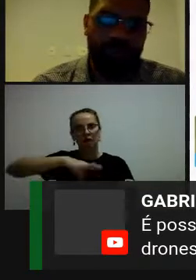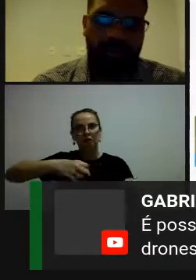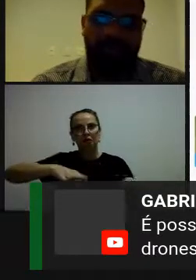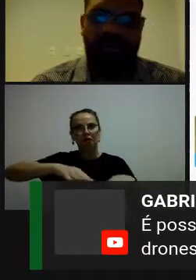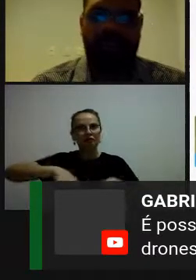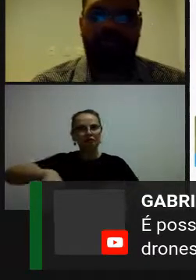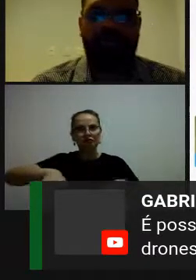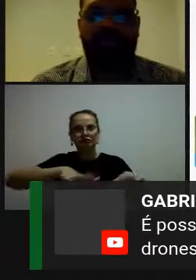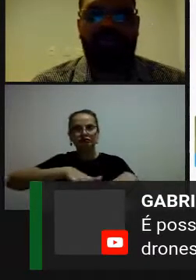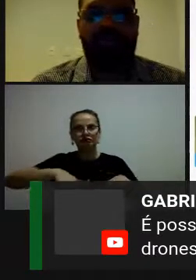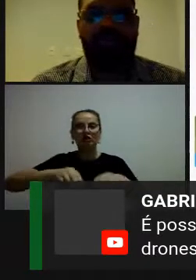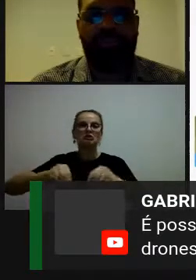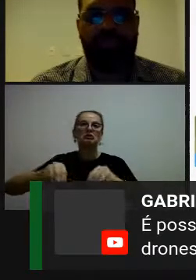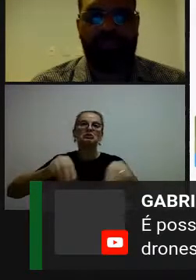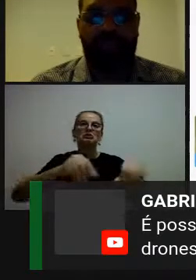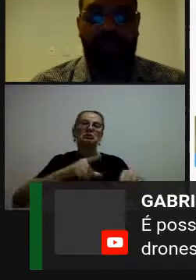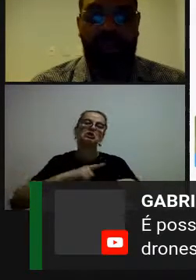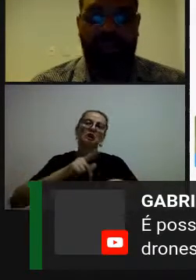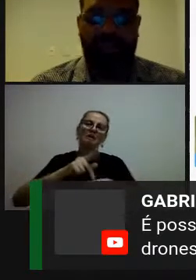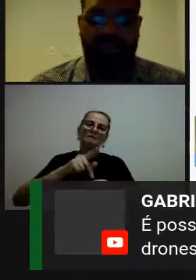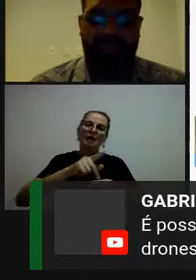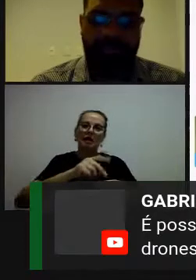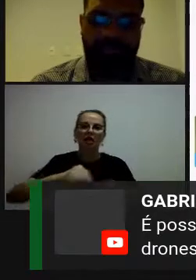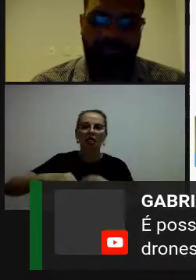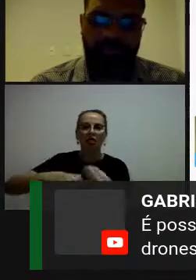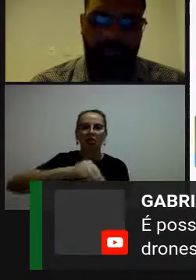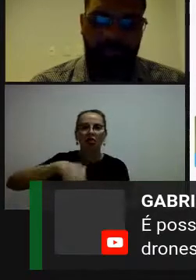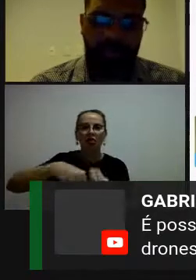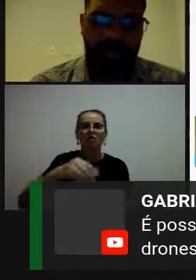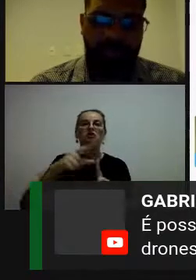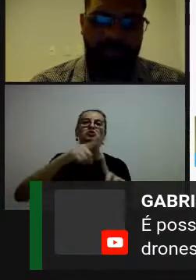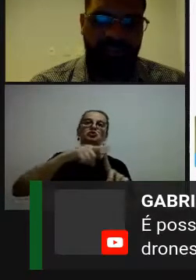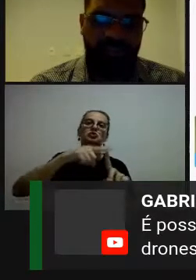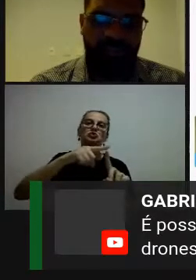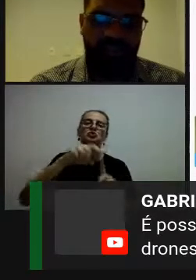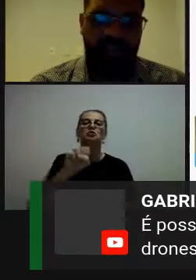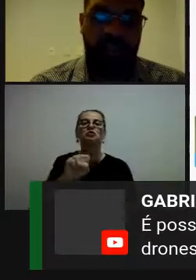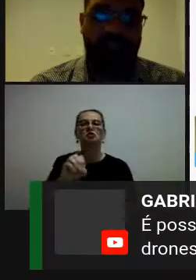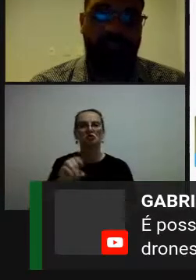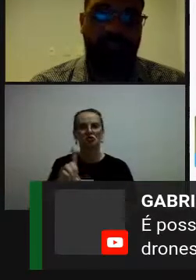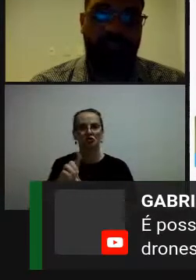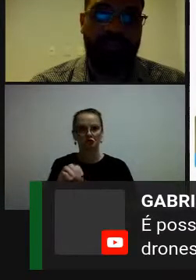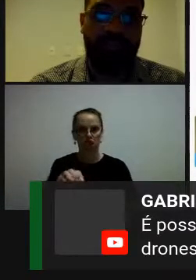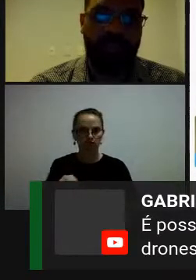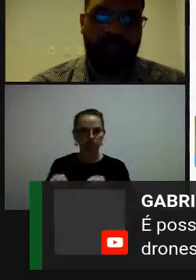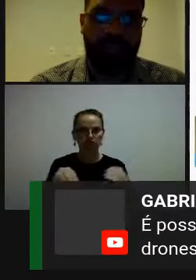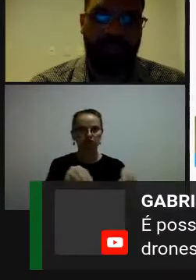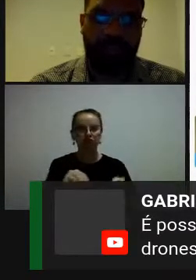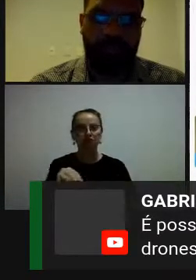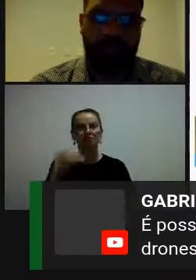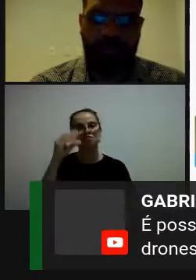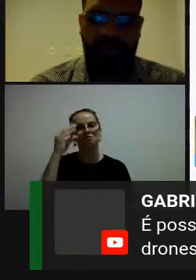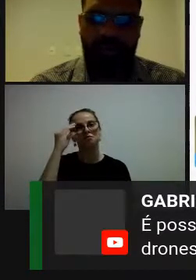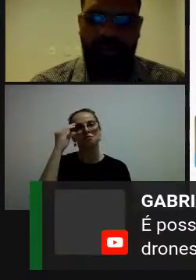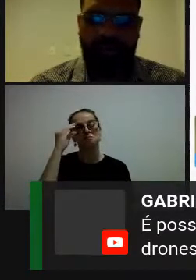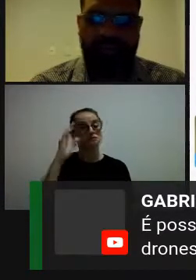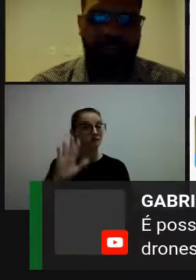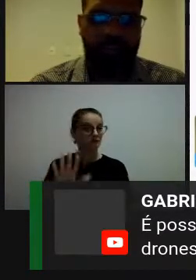solo, dentre outras características. Ainda, eu acredito que esses drones de